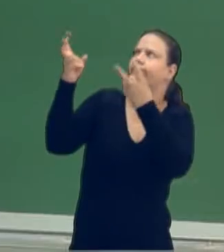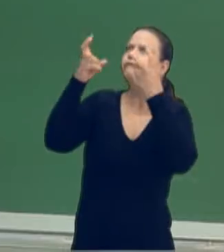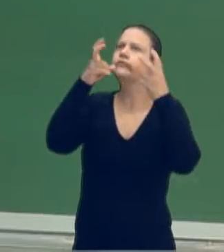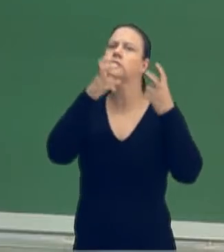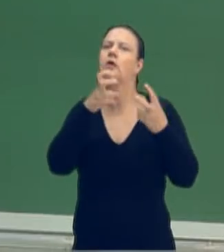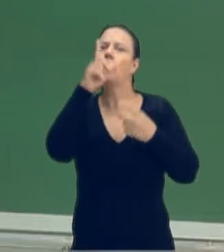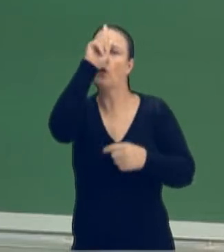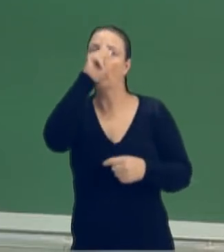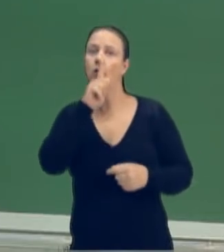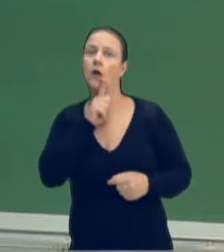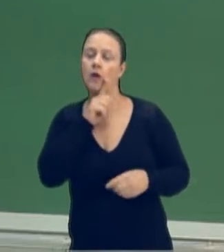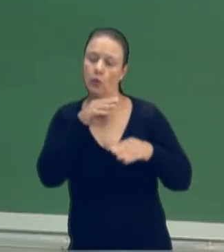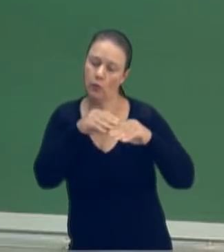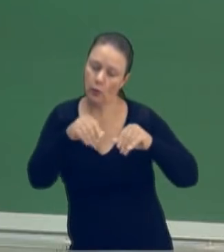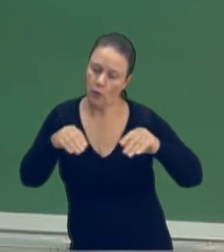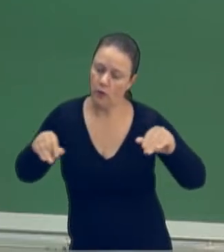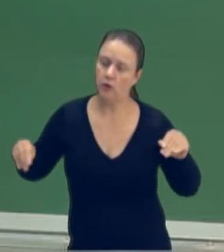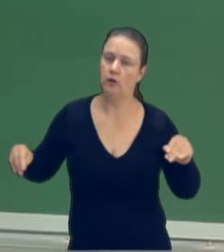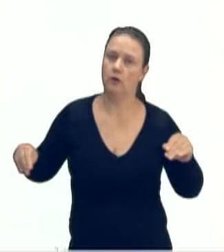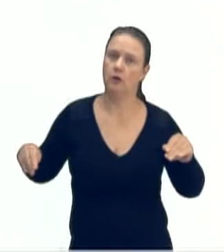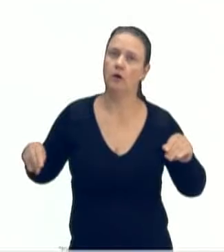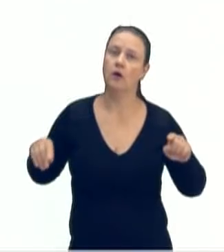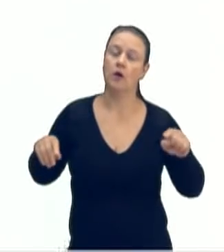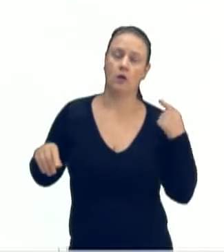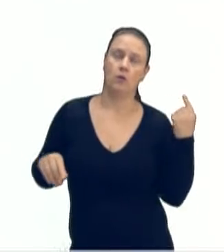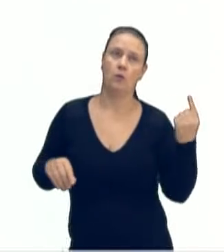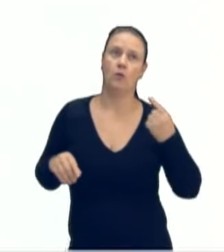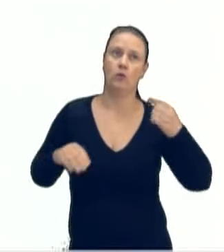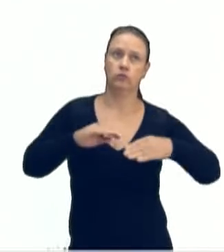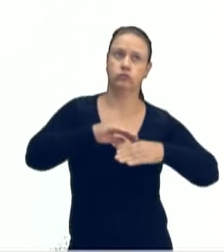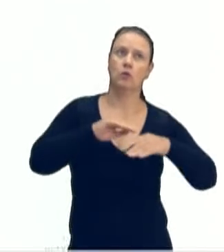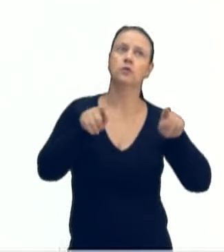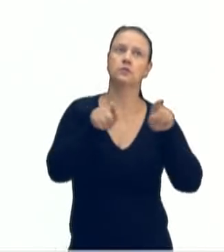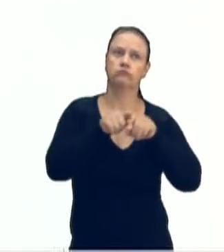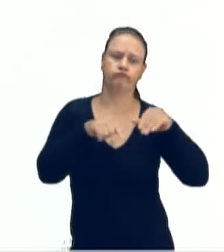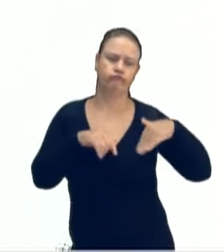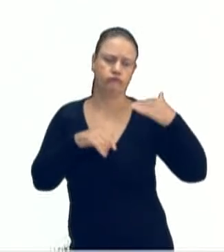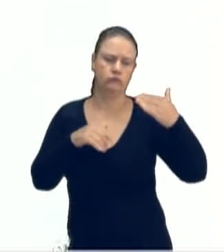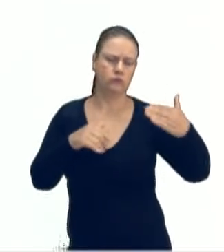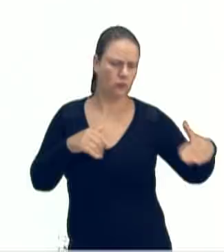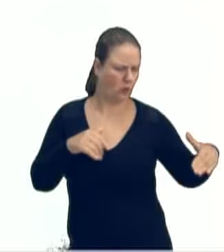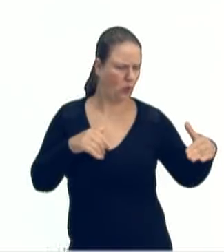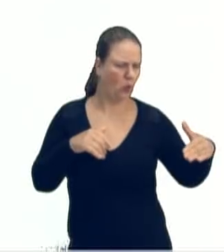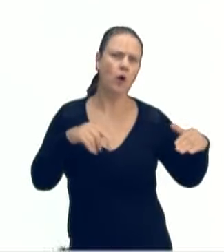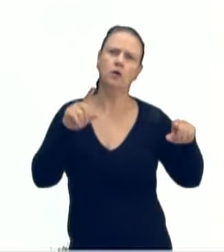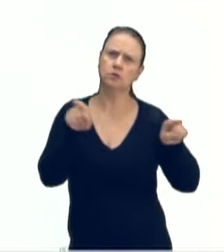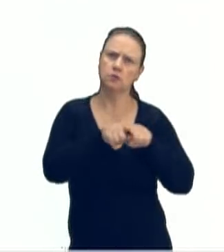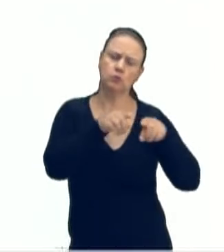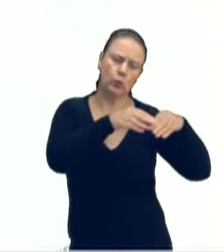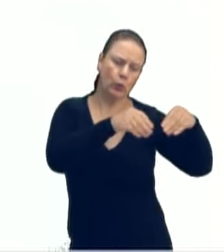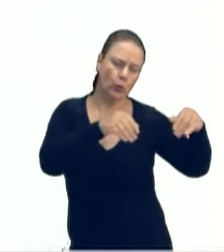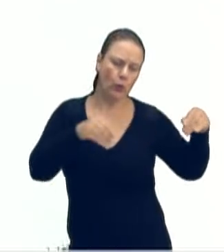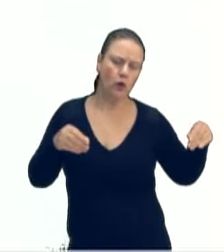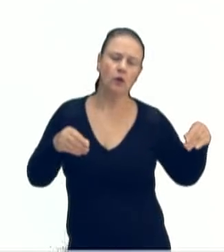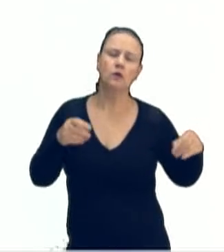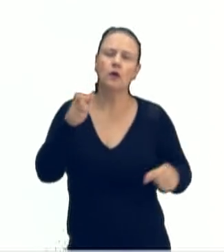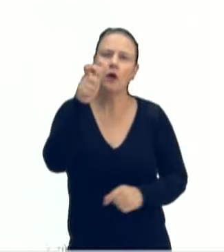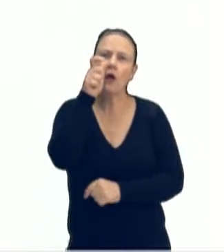a parte de areia. A parte alta da fotografia também é a parte de areia. E olha que